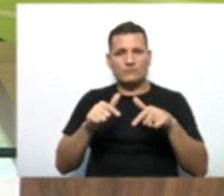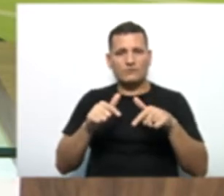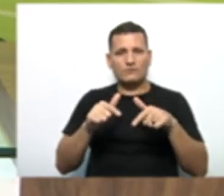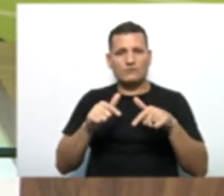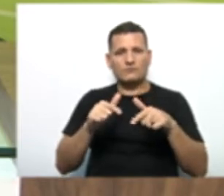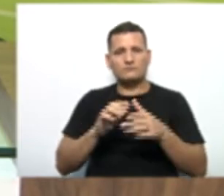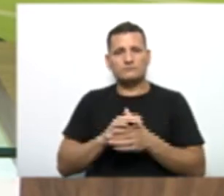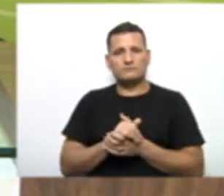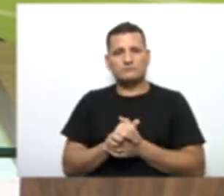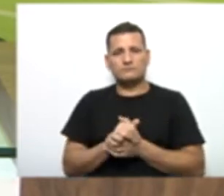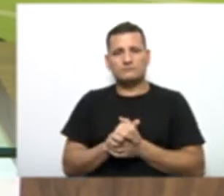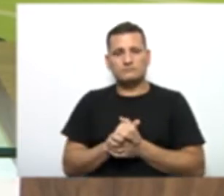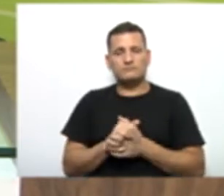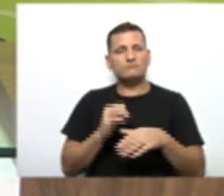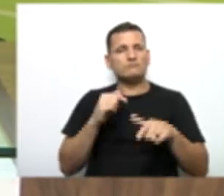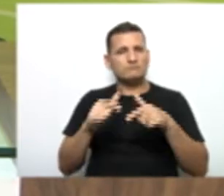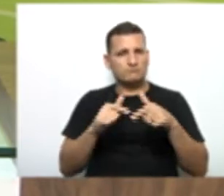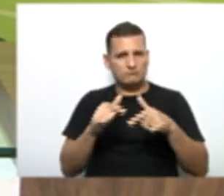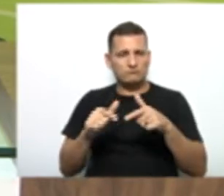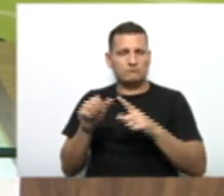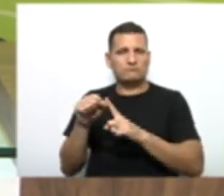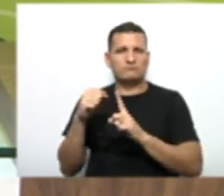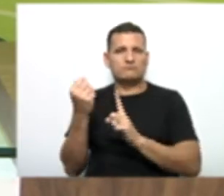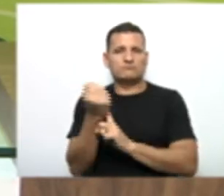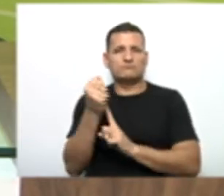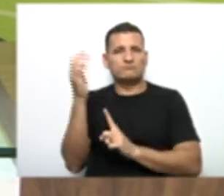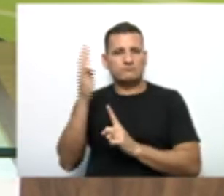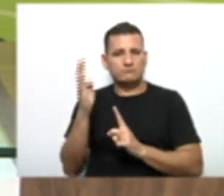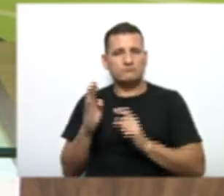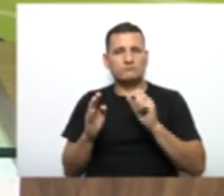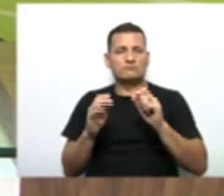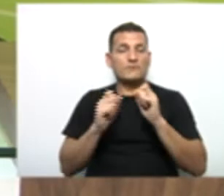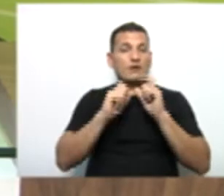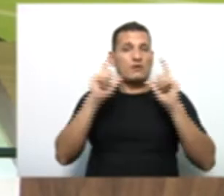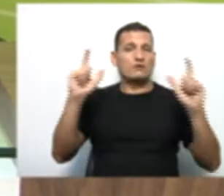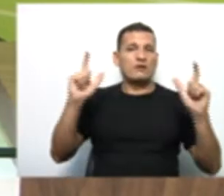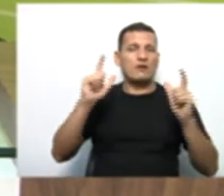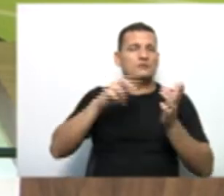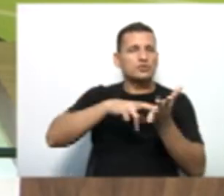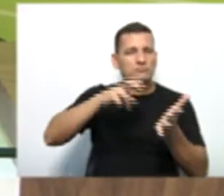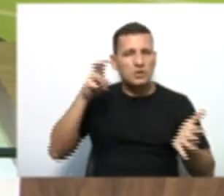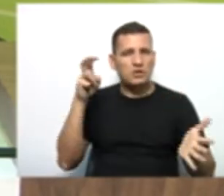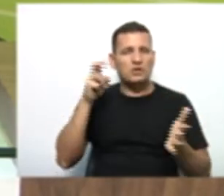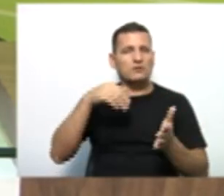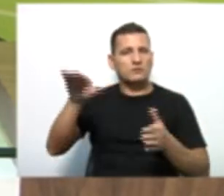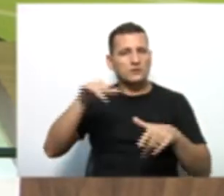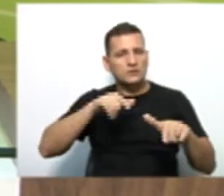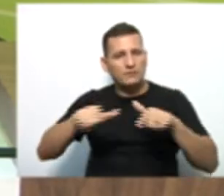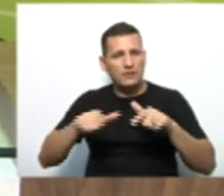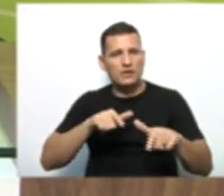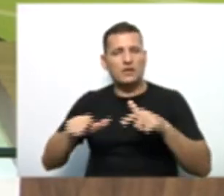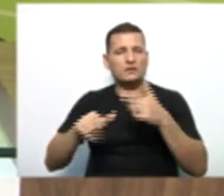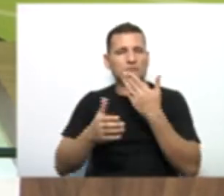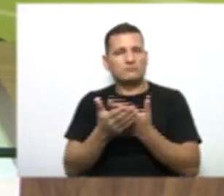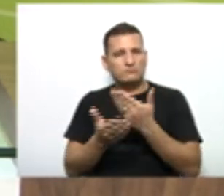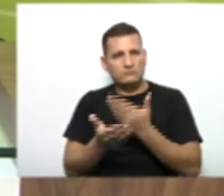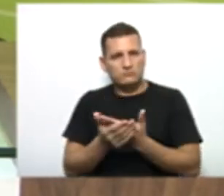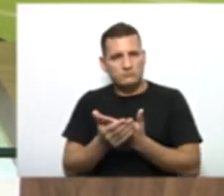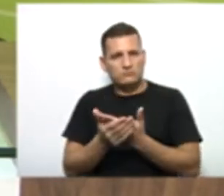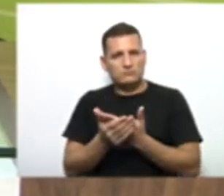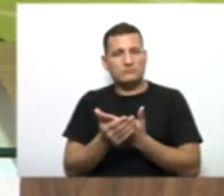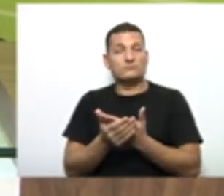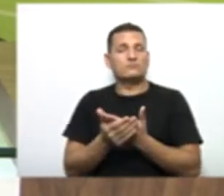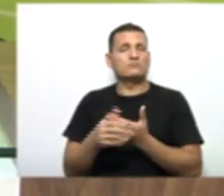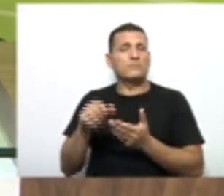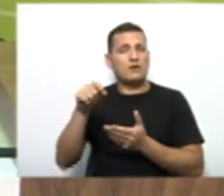trabalho por parte da sociedade brasileira, acordar cedo, trabalhar, estudar, esses valores, essas